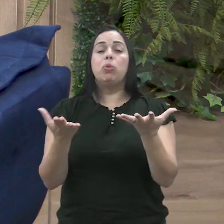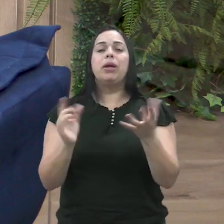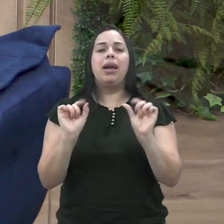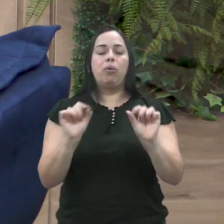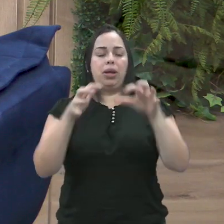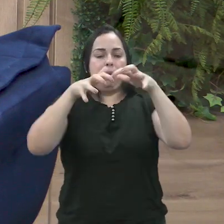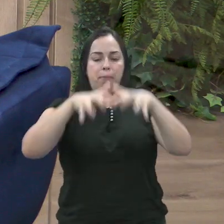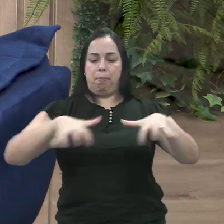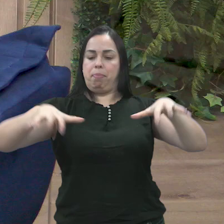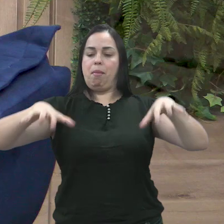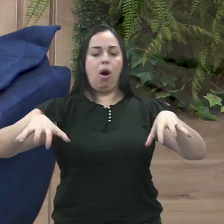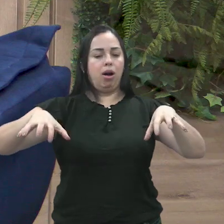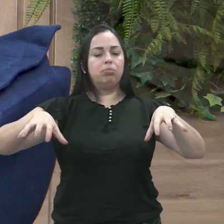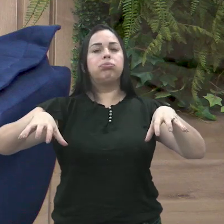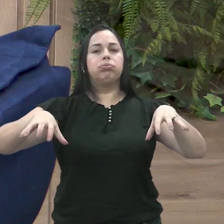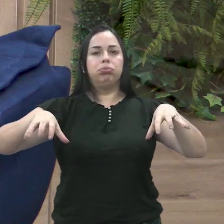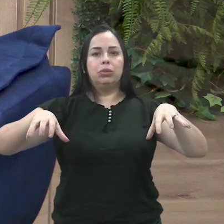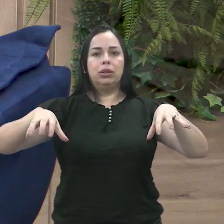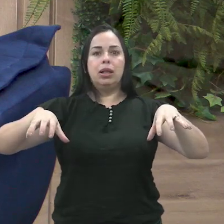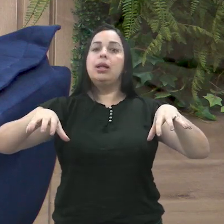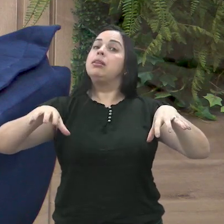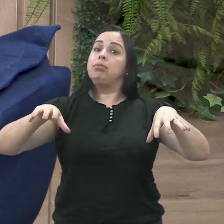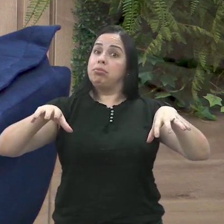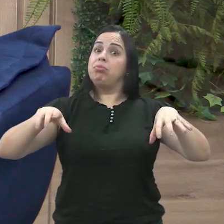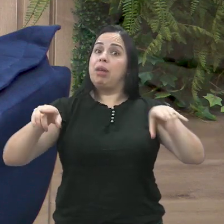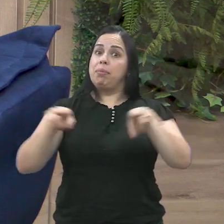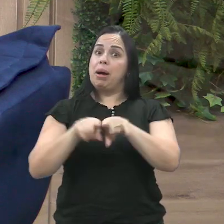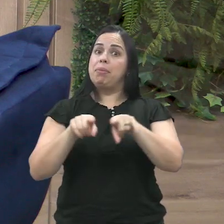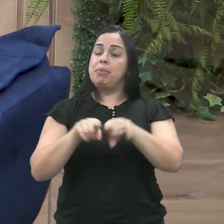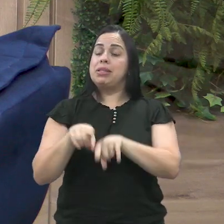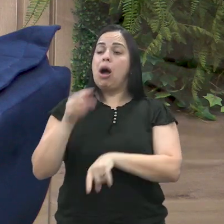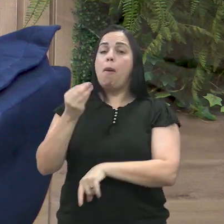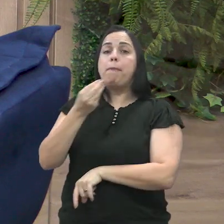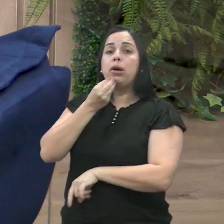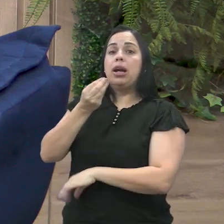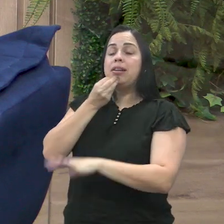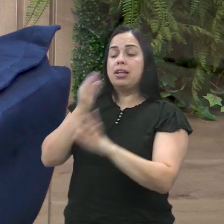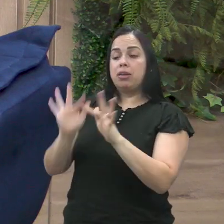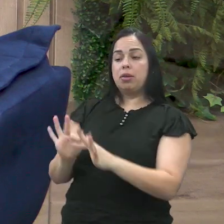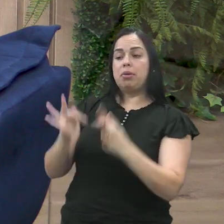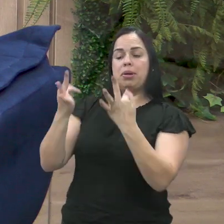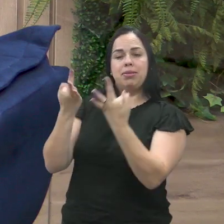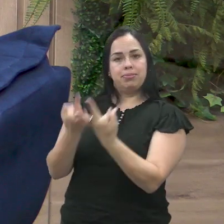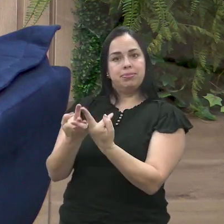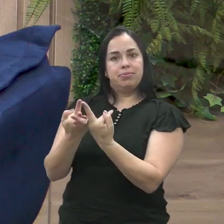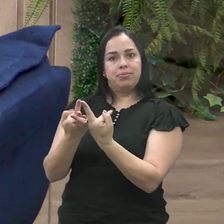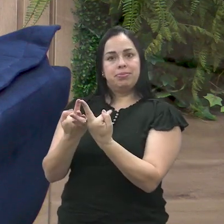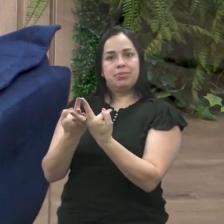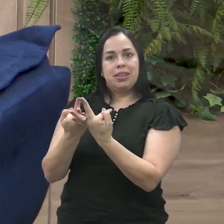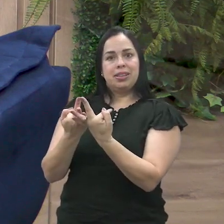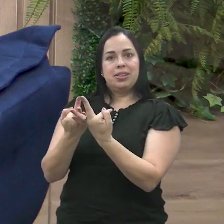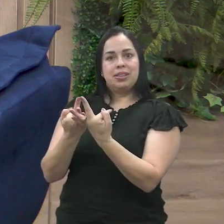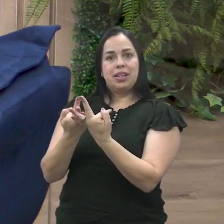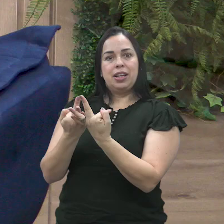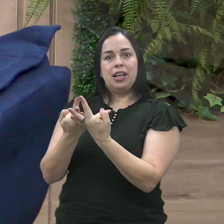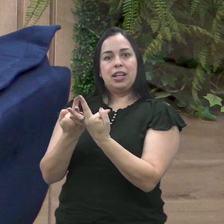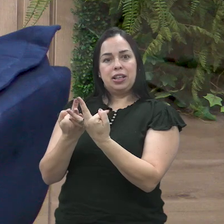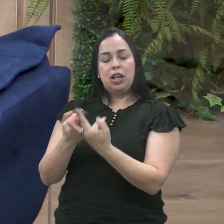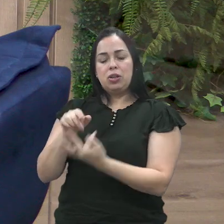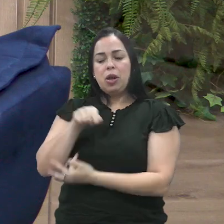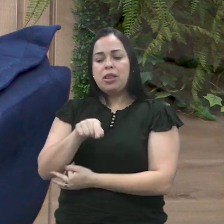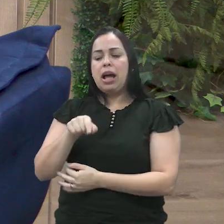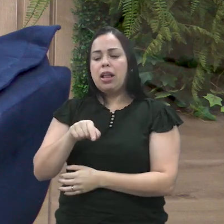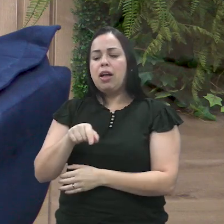essa isonomia do ensino público em São José dos Campos e a oportunidade das famílias terem cada vez mais seus filhos